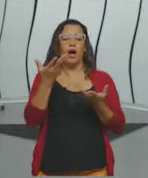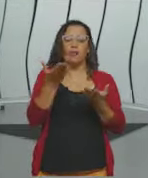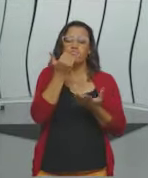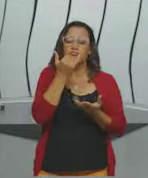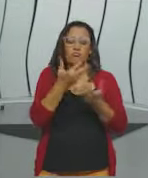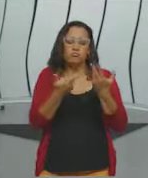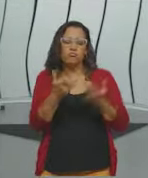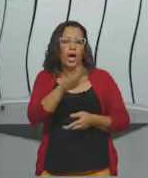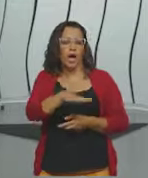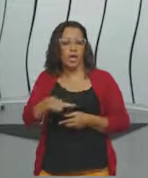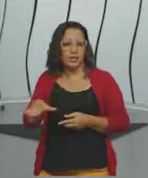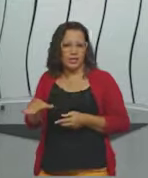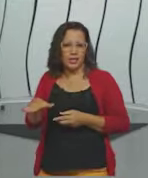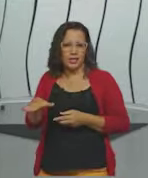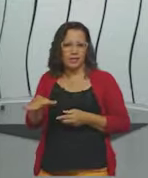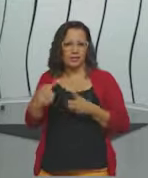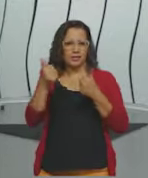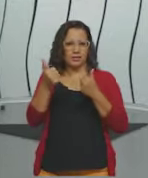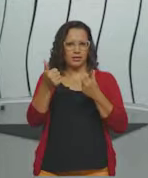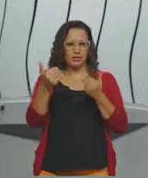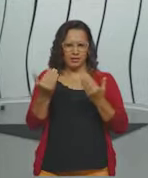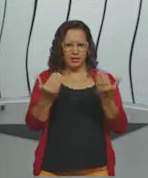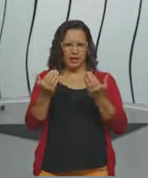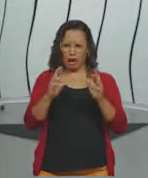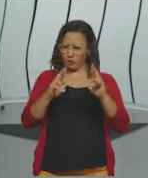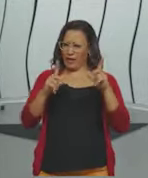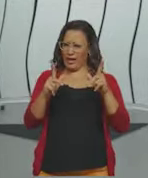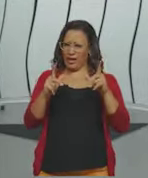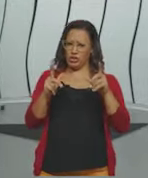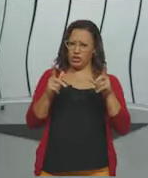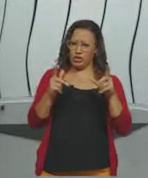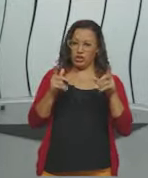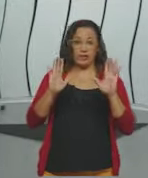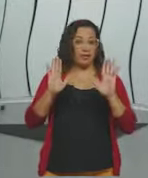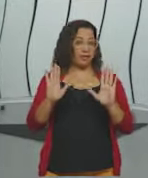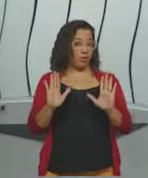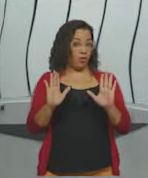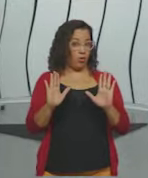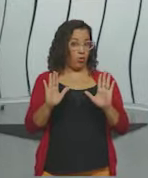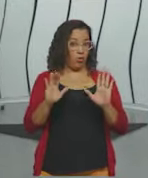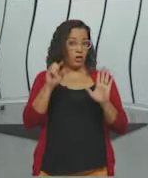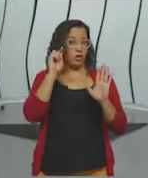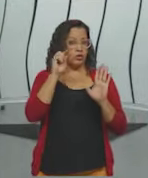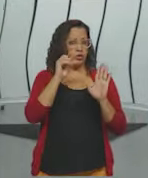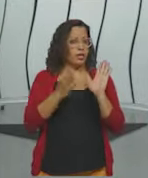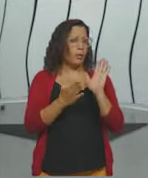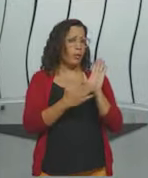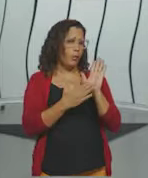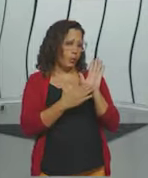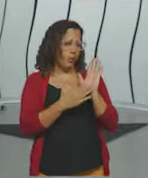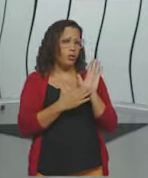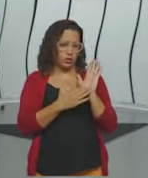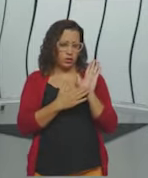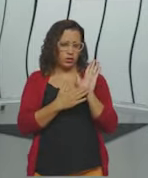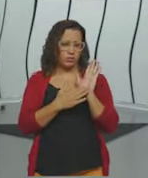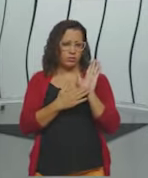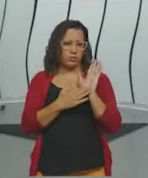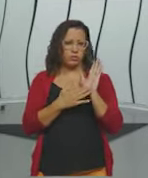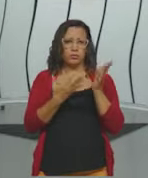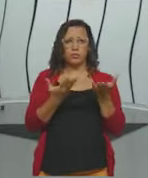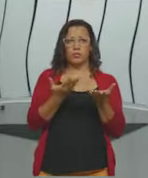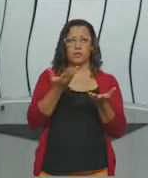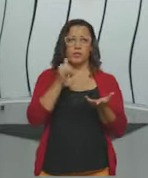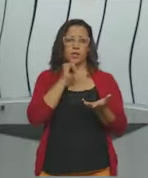crianças. Vê que é assuntos completamente diferentes? Portanto, se você fizer uma proposta que